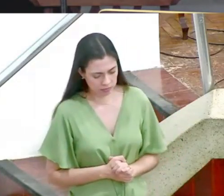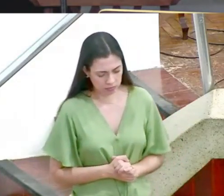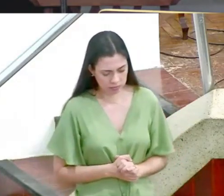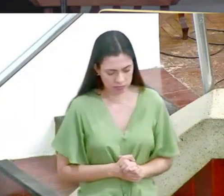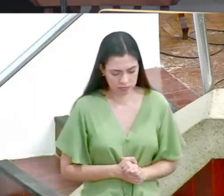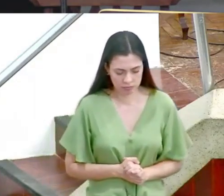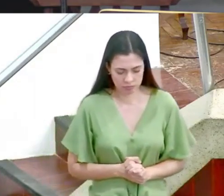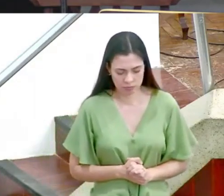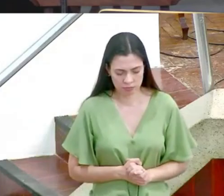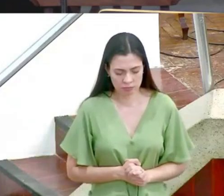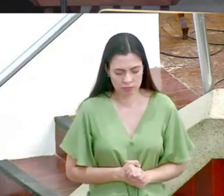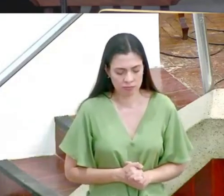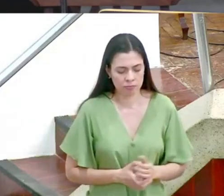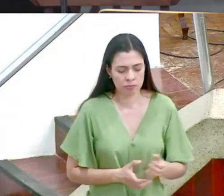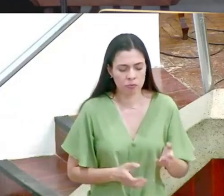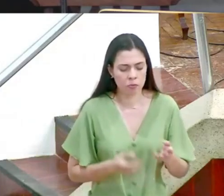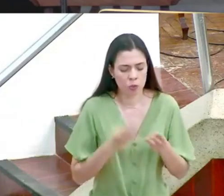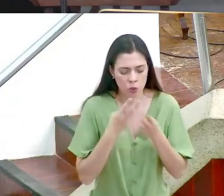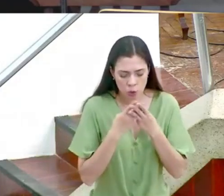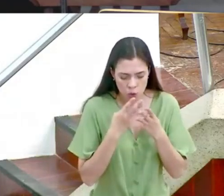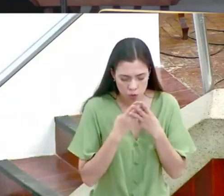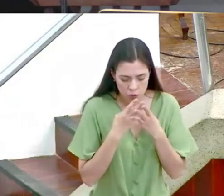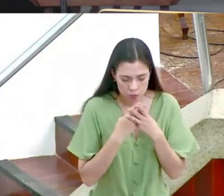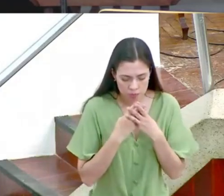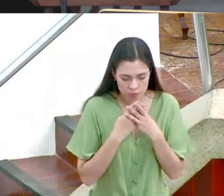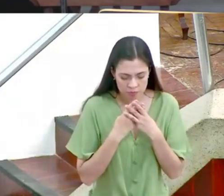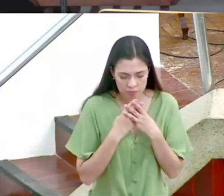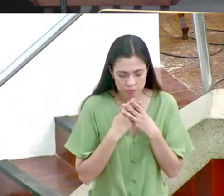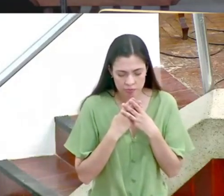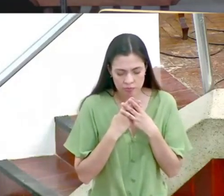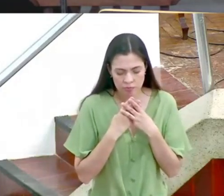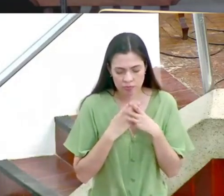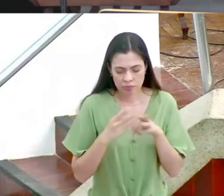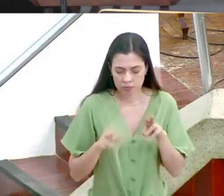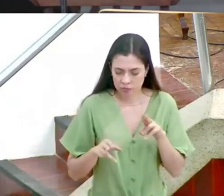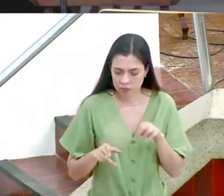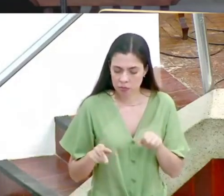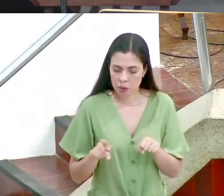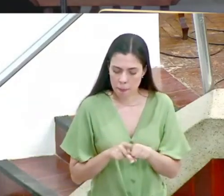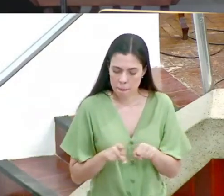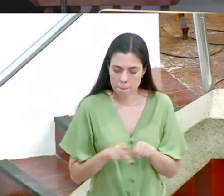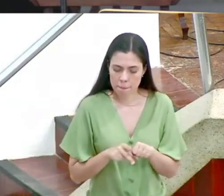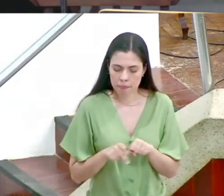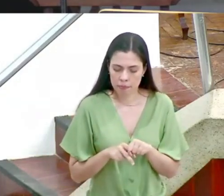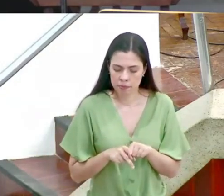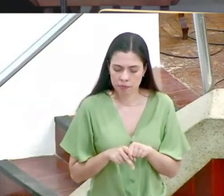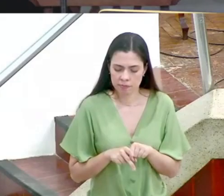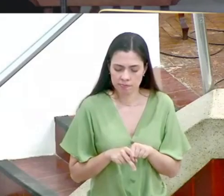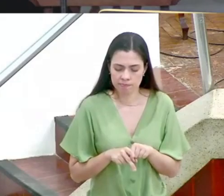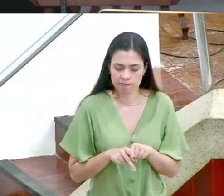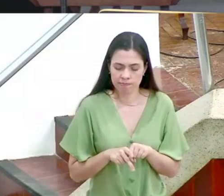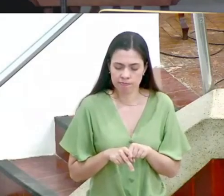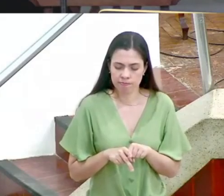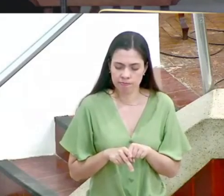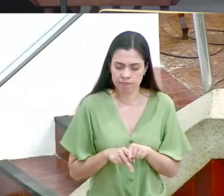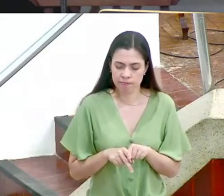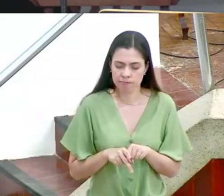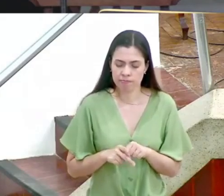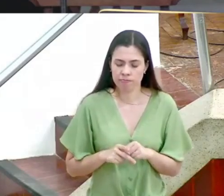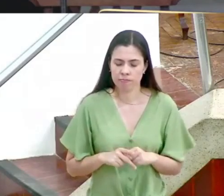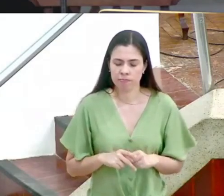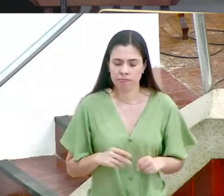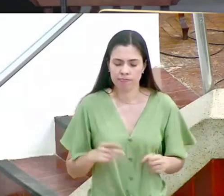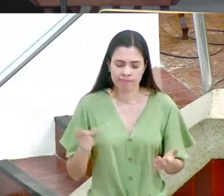mas nós queremos confessar ao senhor que como Pedro temos negado o nome de